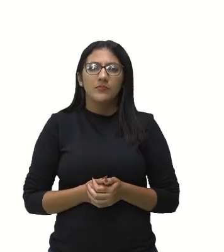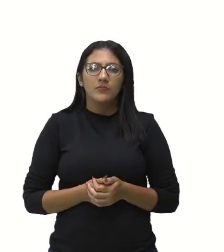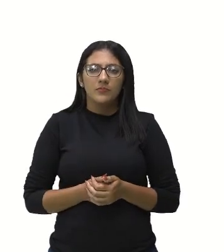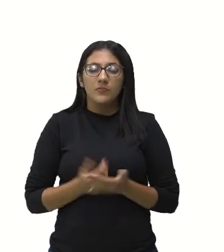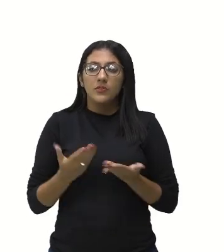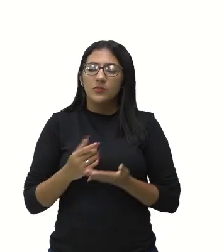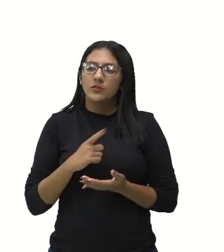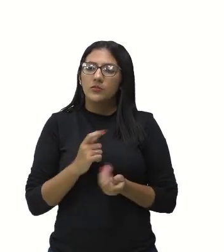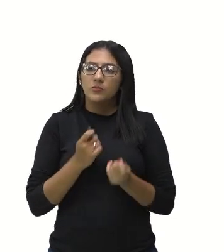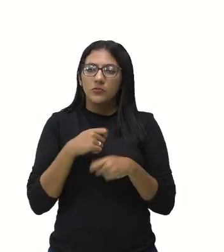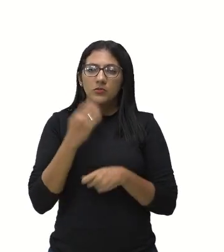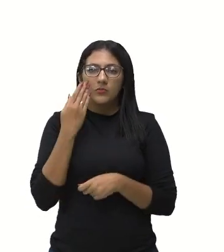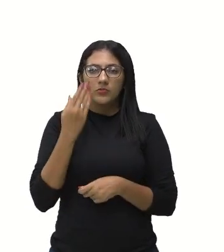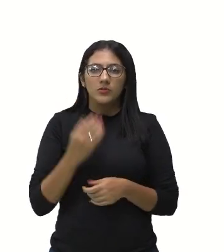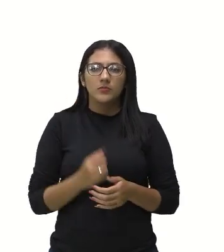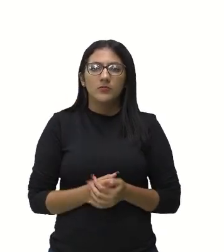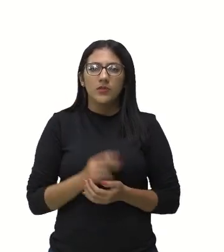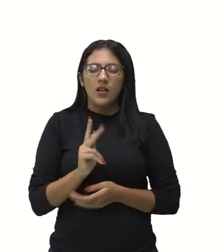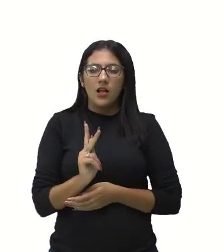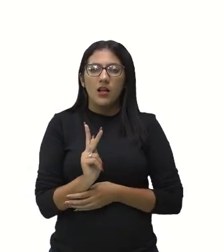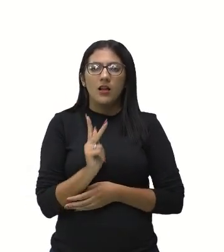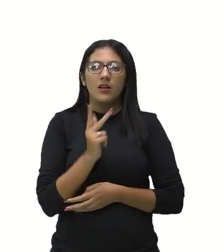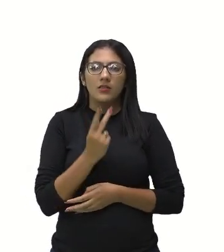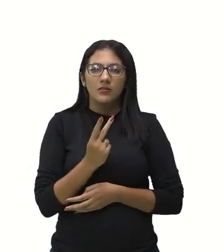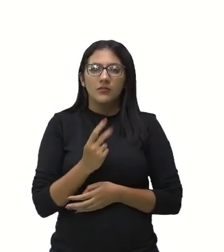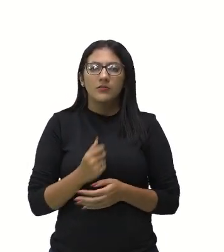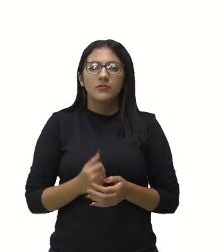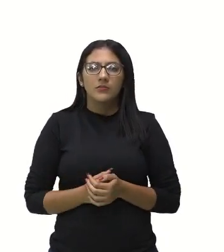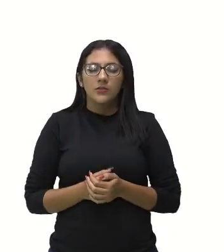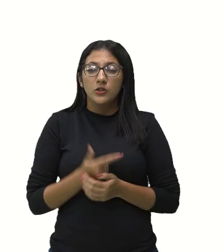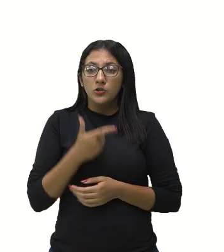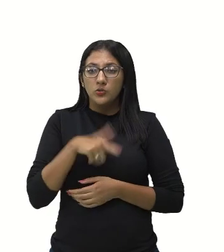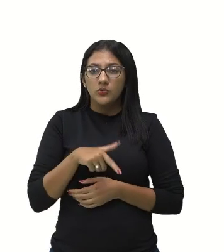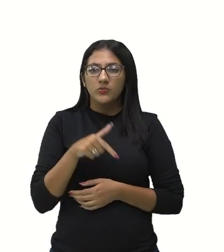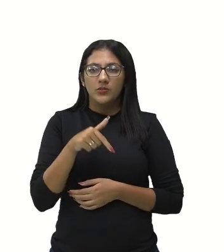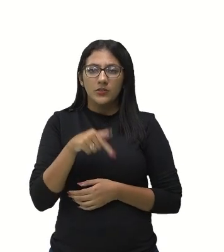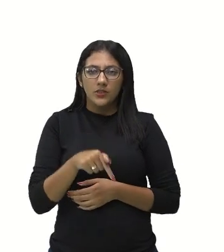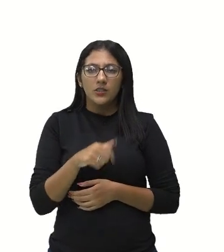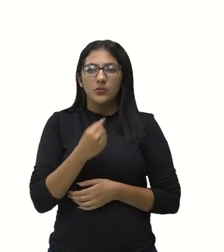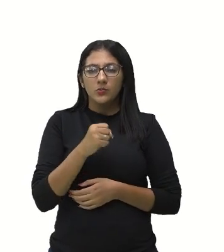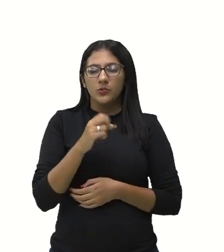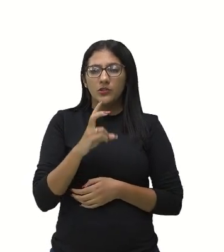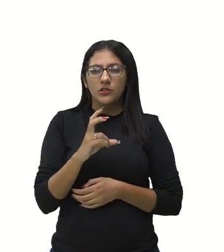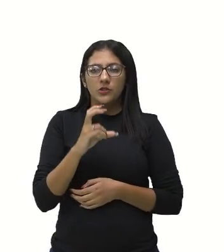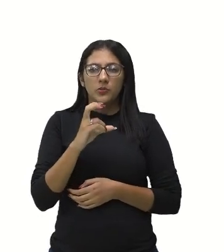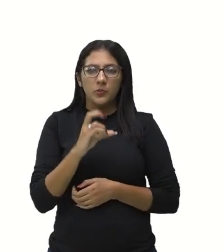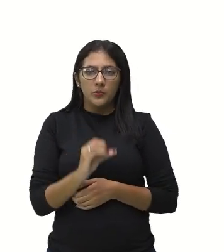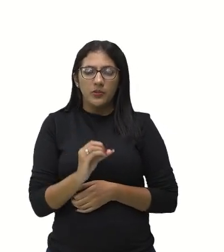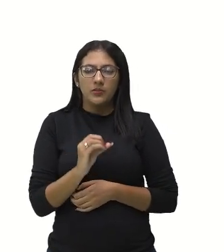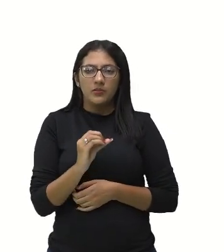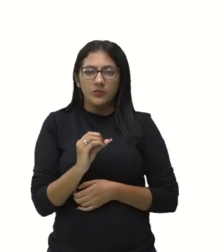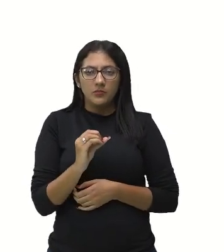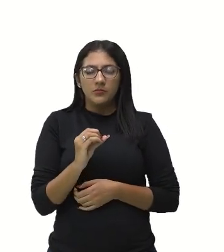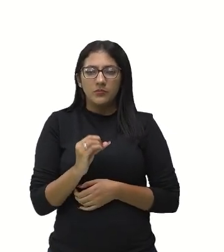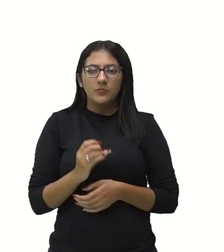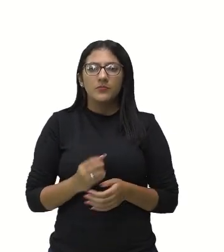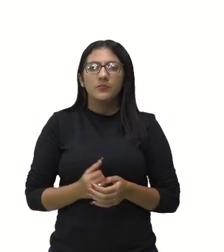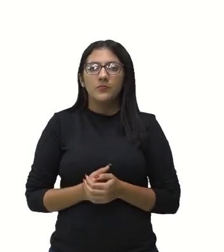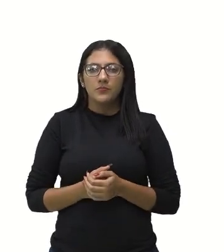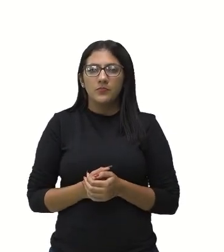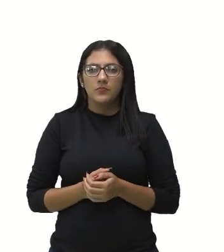Agora sim eu vou isolar a variável H, vou repetir o 7.850